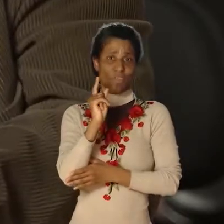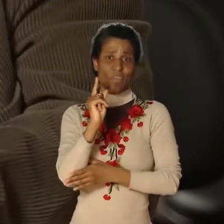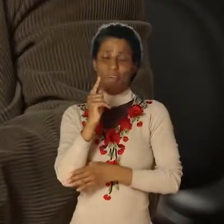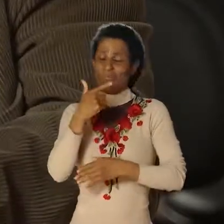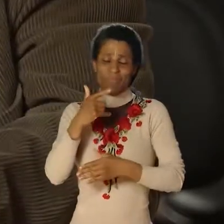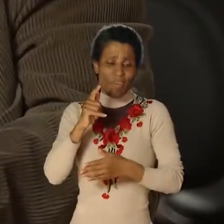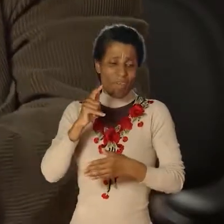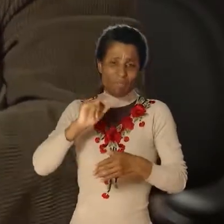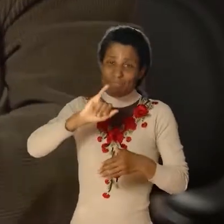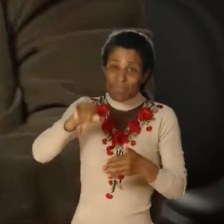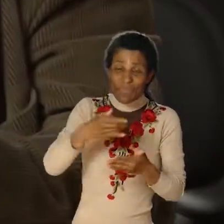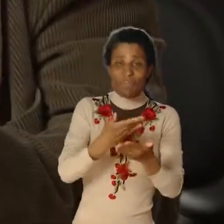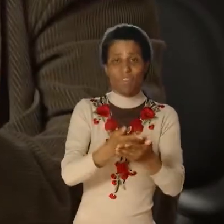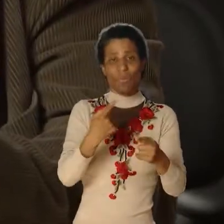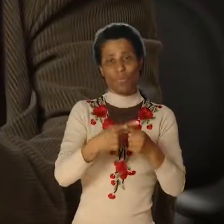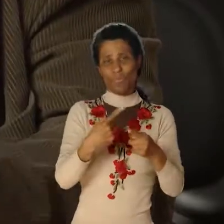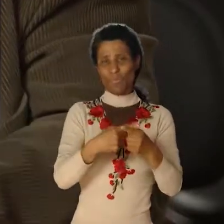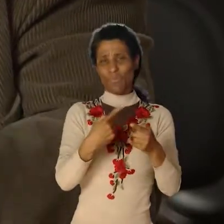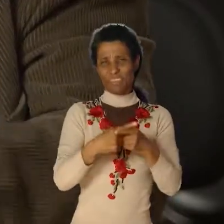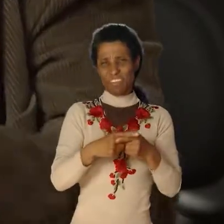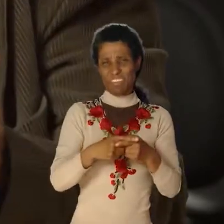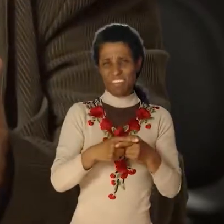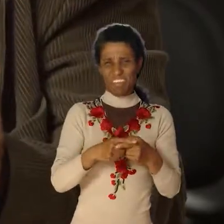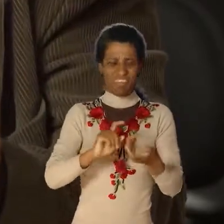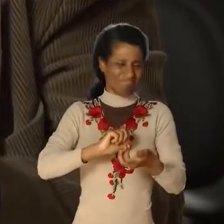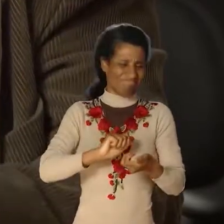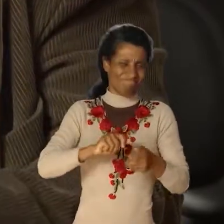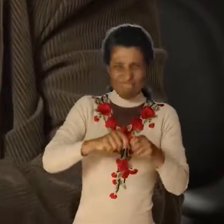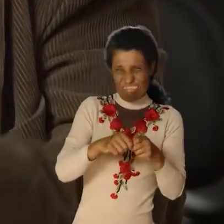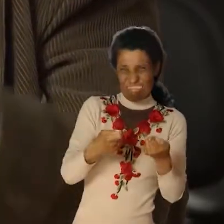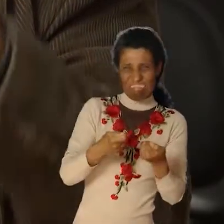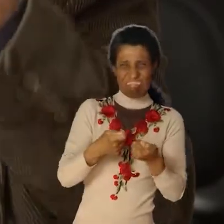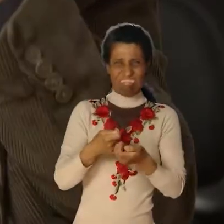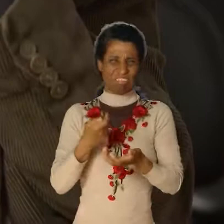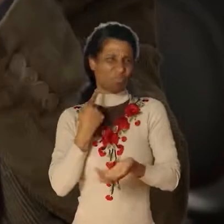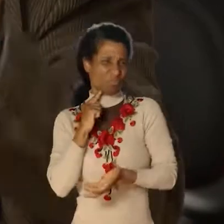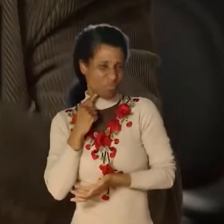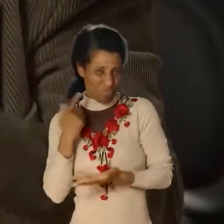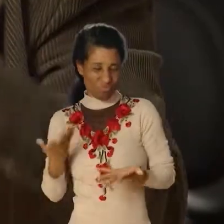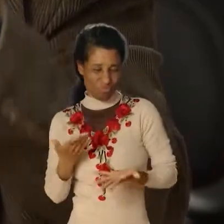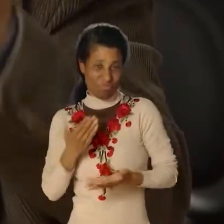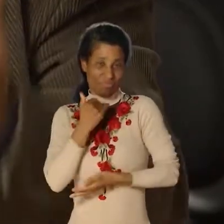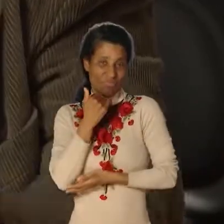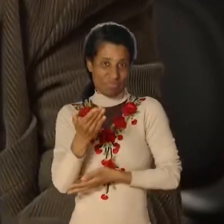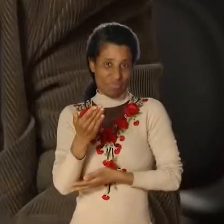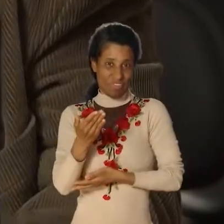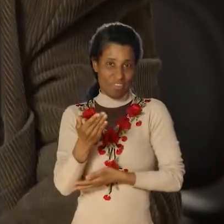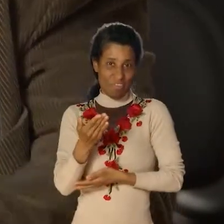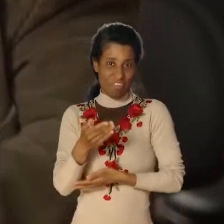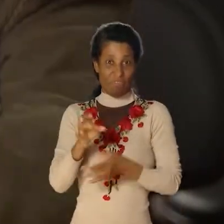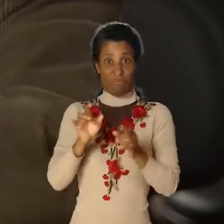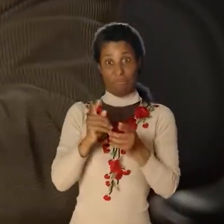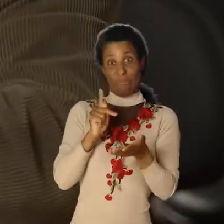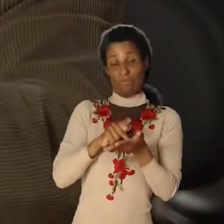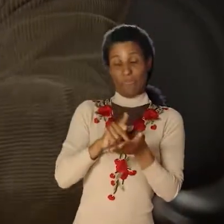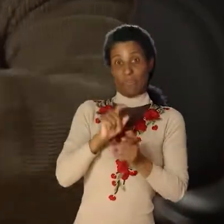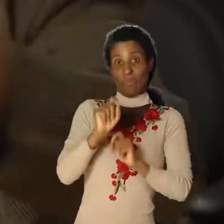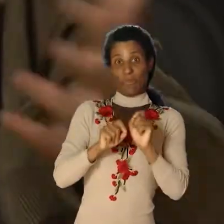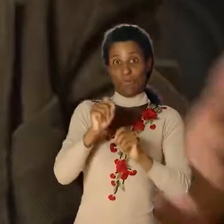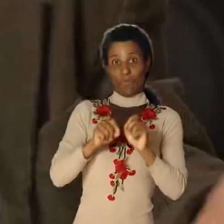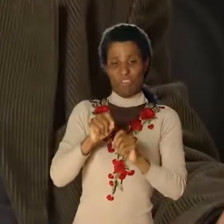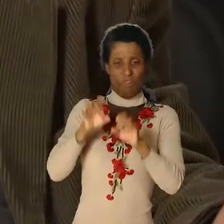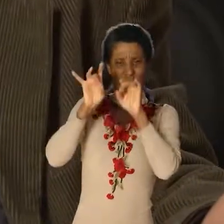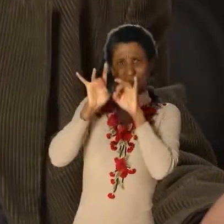carne podiam aproveitar, porque não tinham como transportar, apodrecia. Então eles levavam couro e sebo. Veja que era um